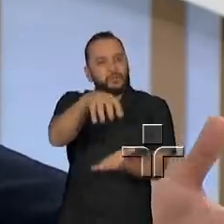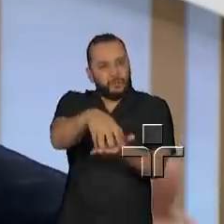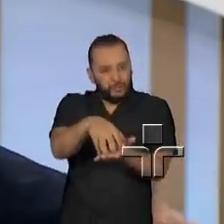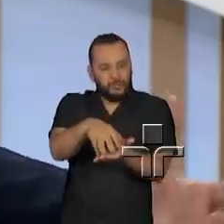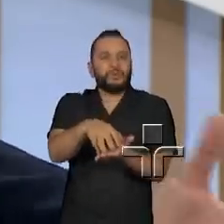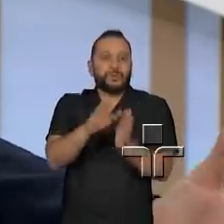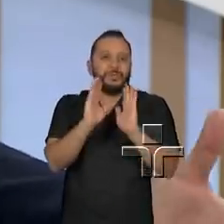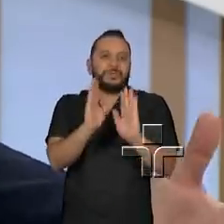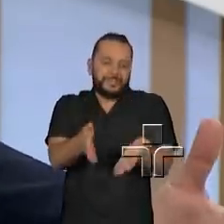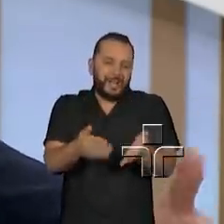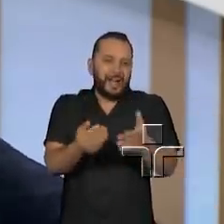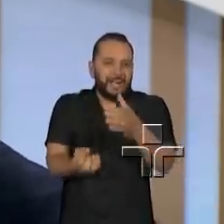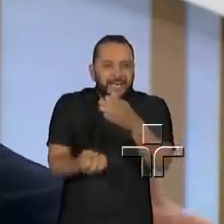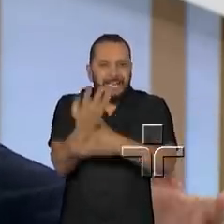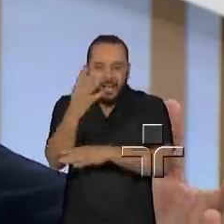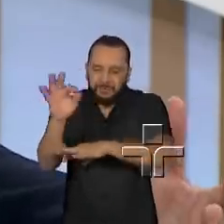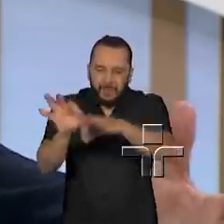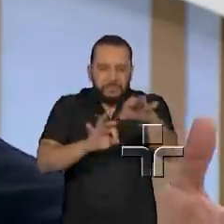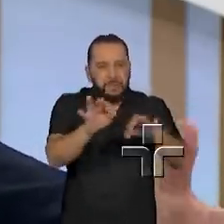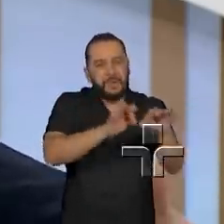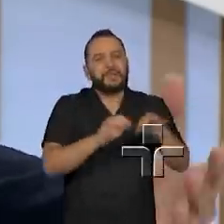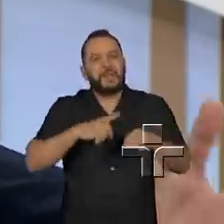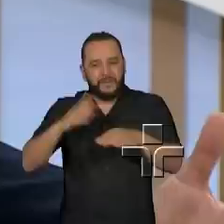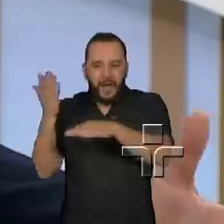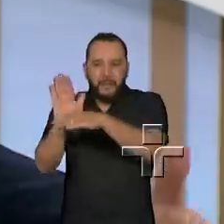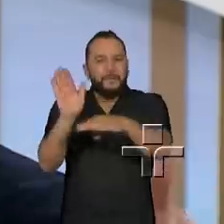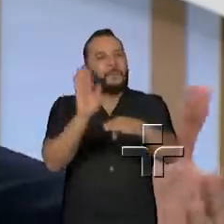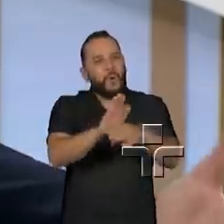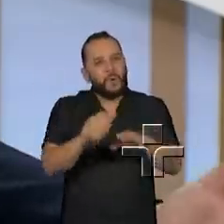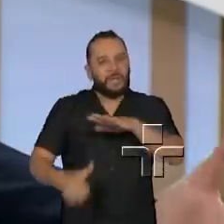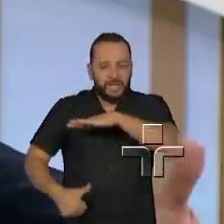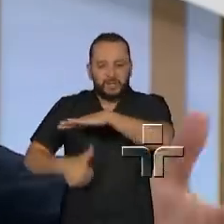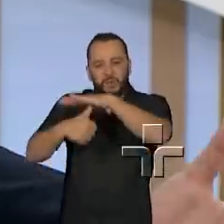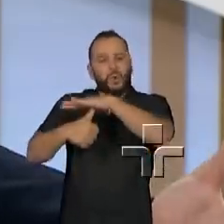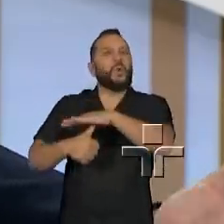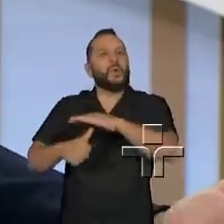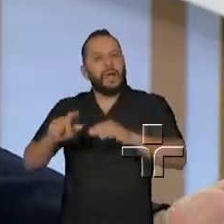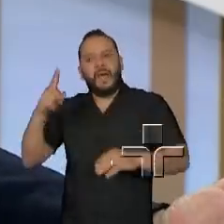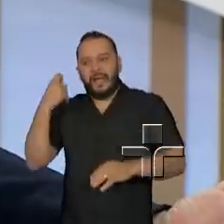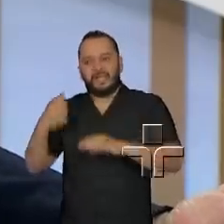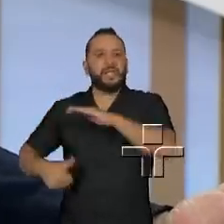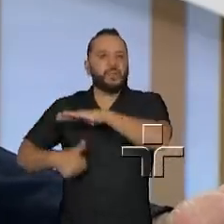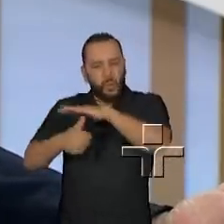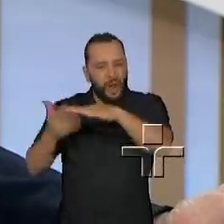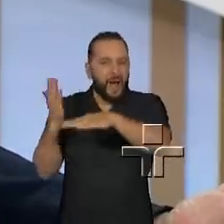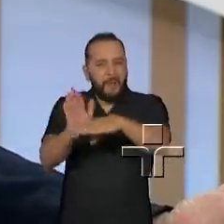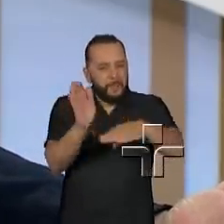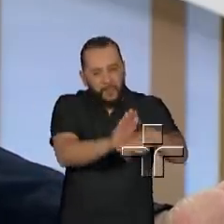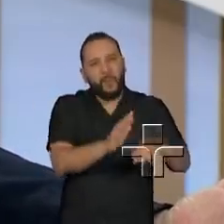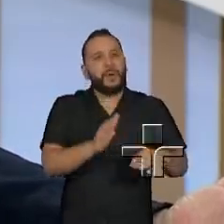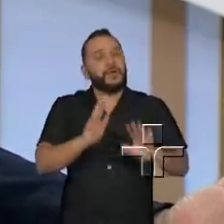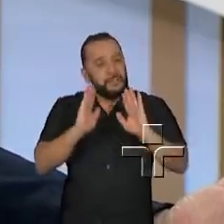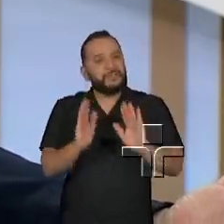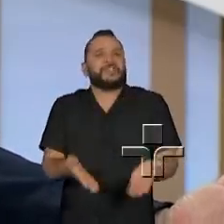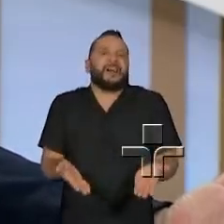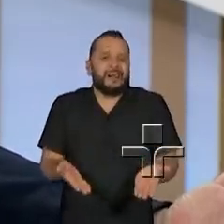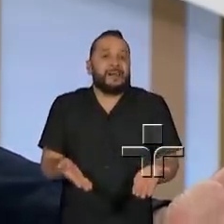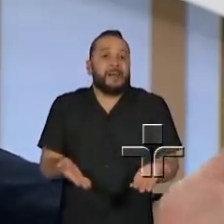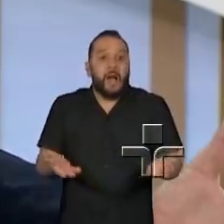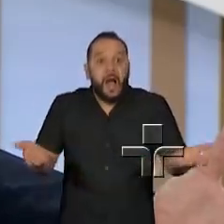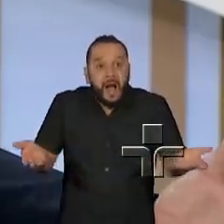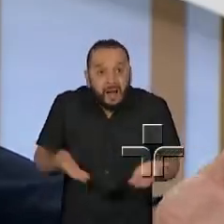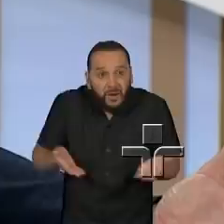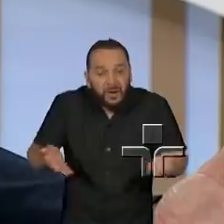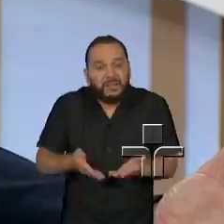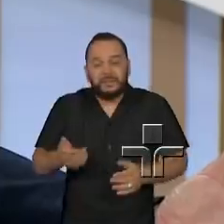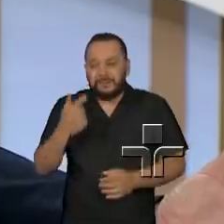fizemos esse instituto com todo o apoio institucional dos ex-reitores, do atual reitor, da ex-reitora. Agora a gente está olhando a situação e falando, bom, o país